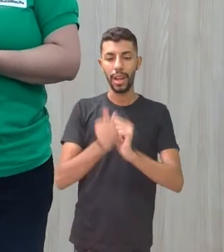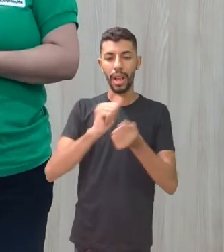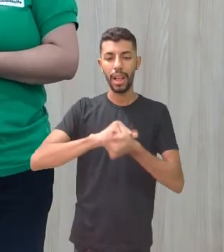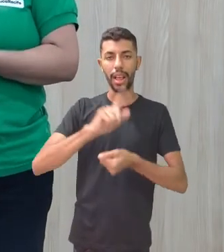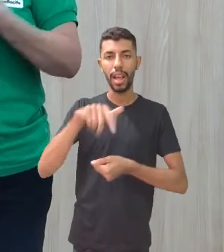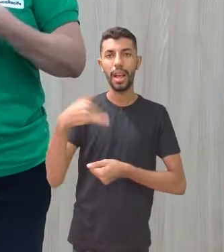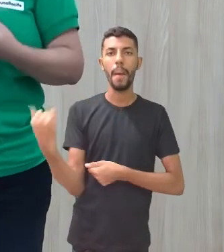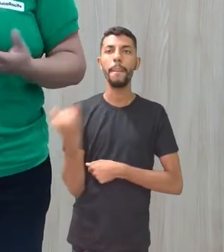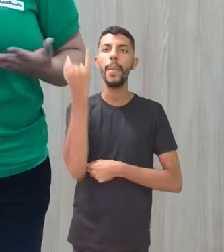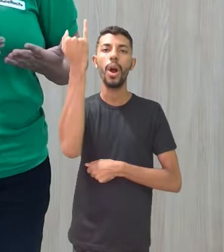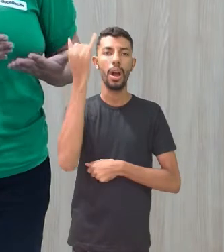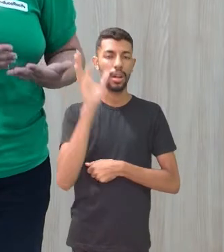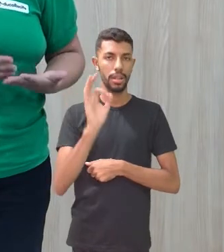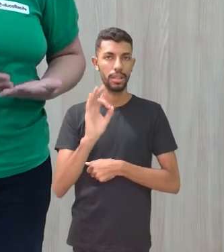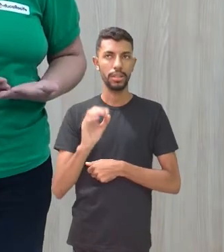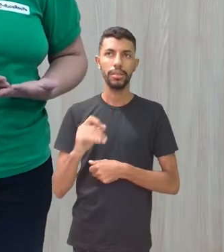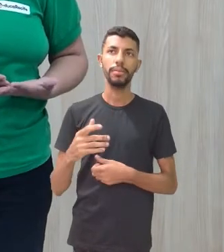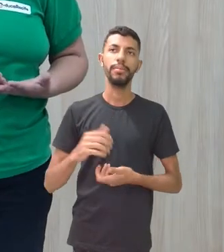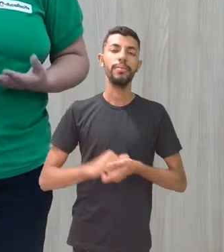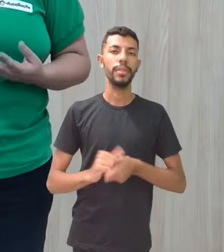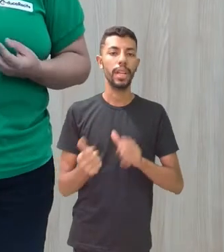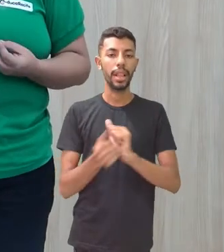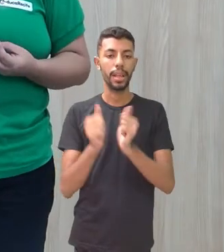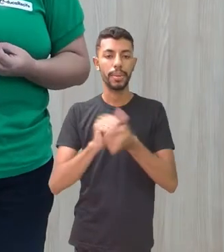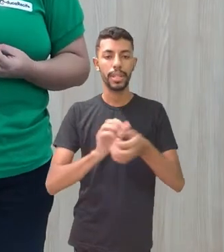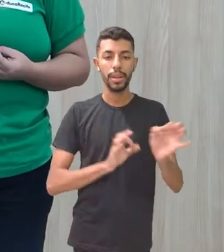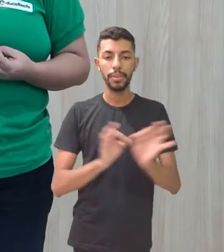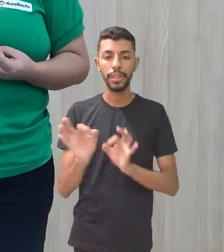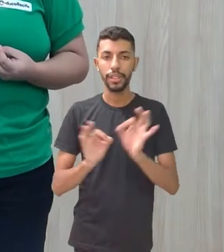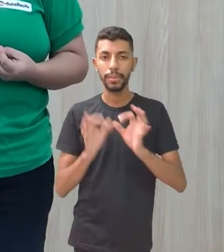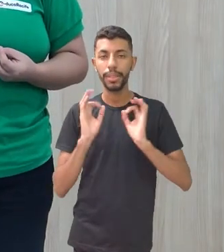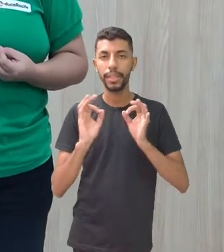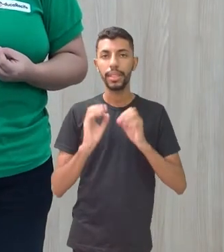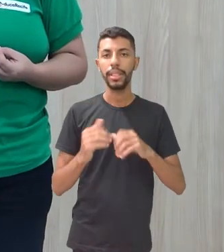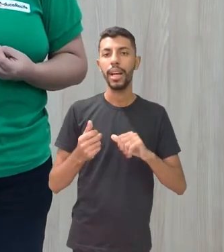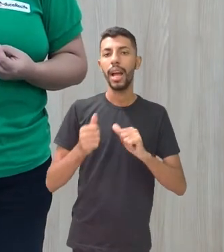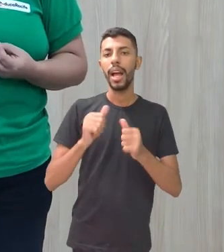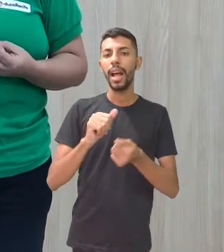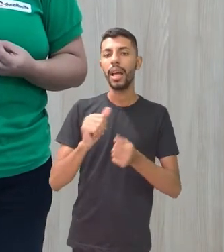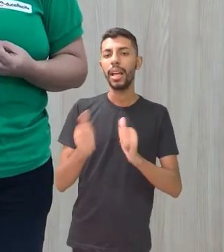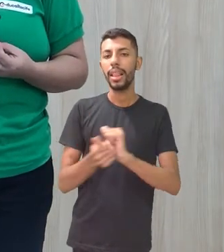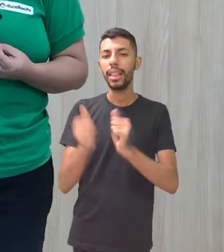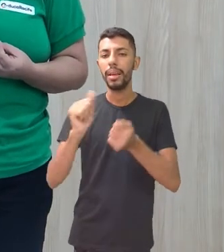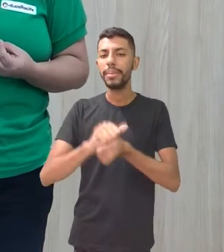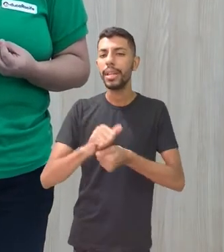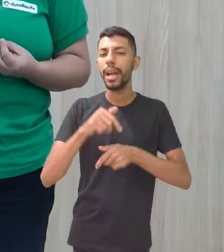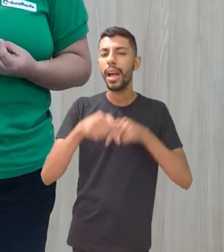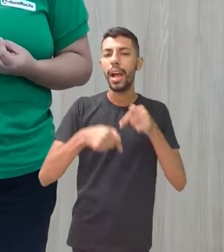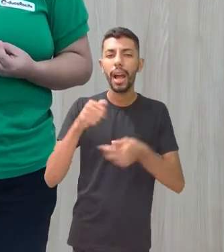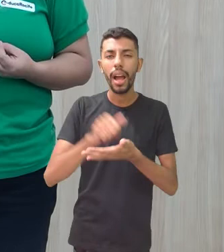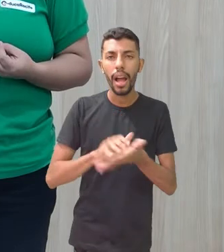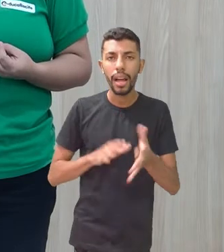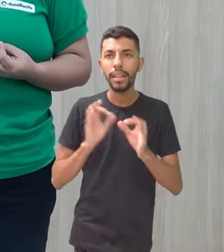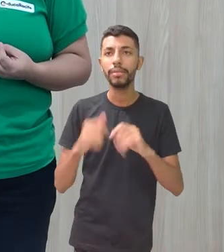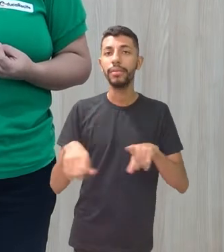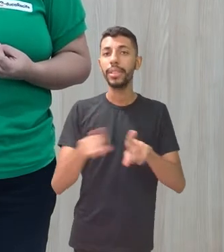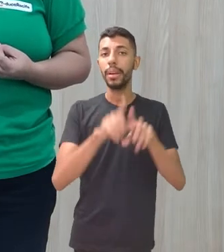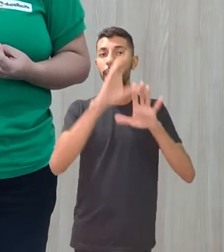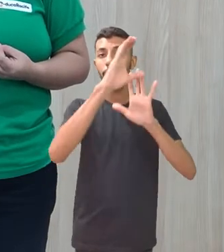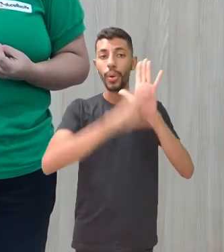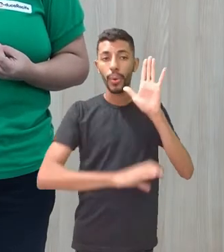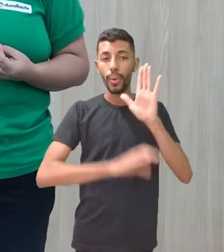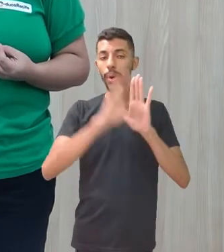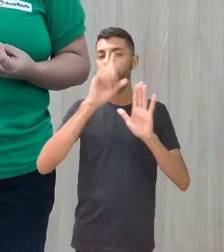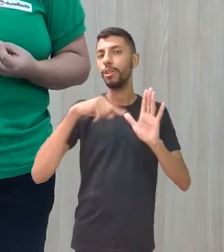adaptação é importante, a adaptação do planejamento, a adaptação das atividades, a adaptação do currículo, vamos falar um